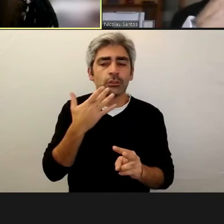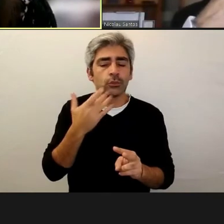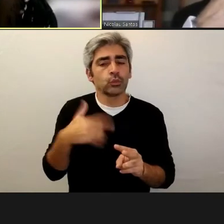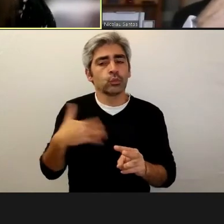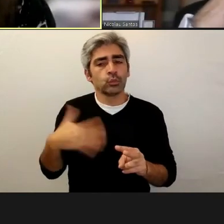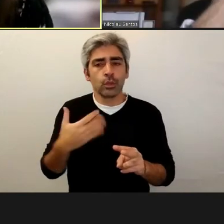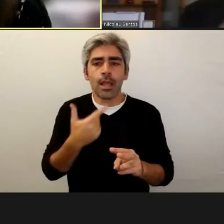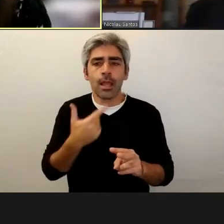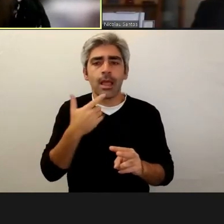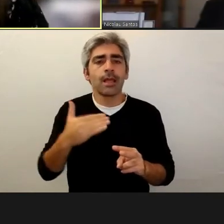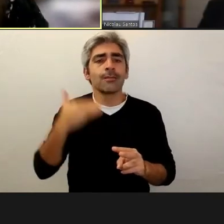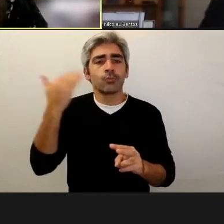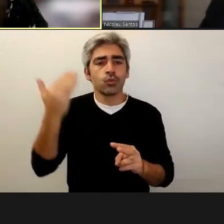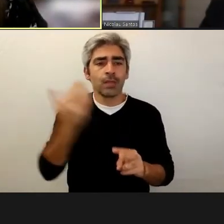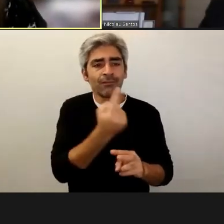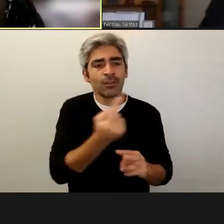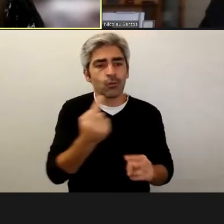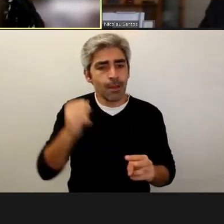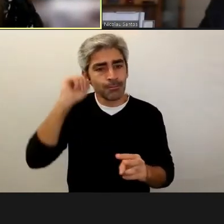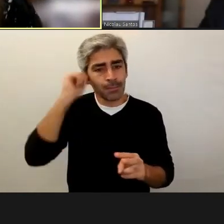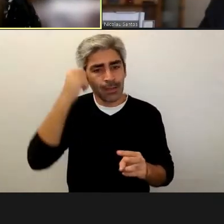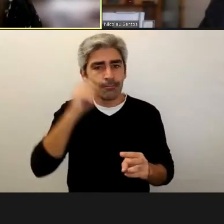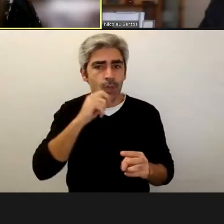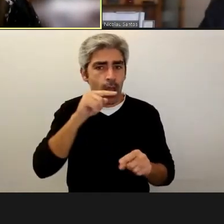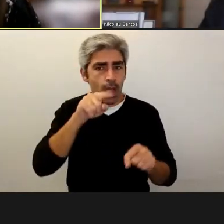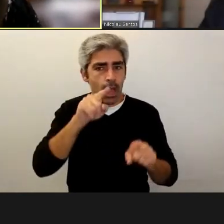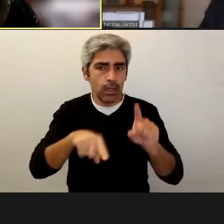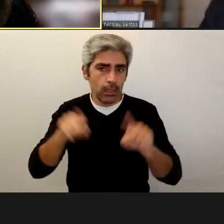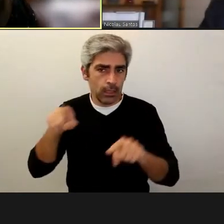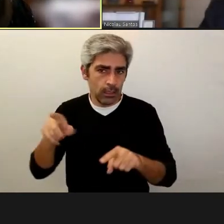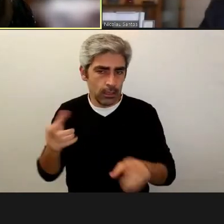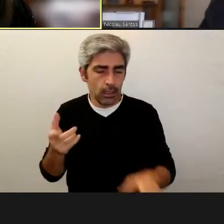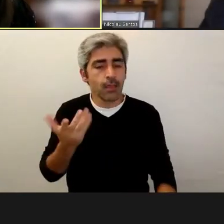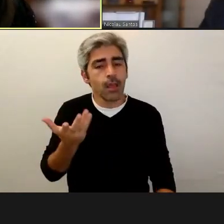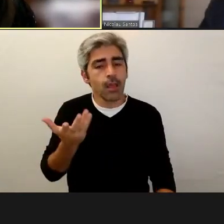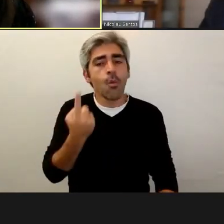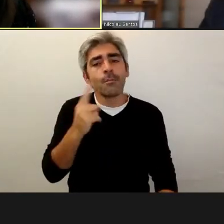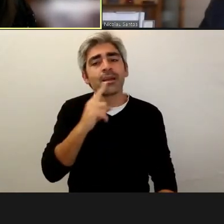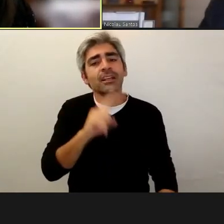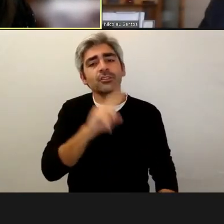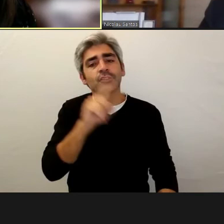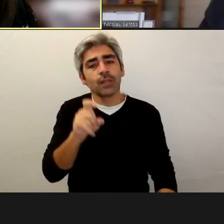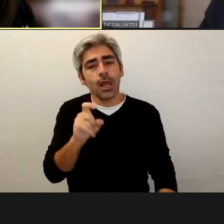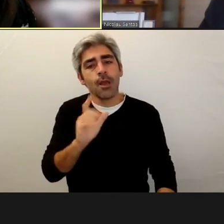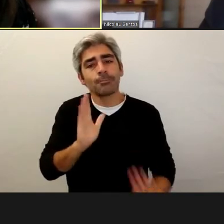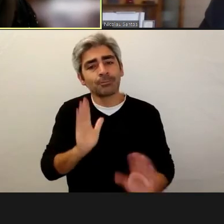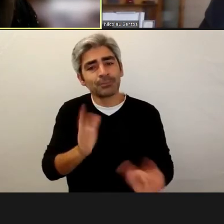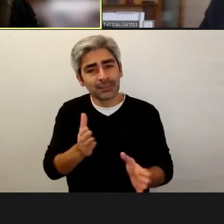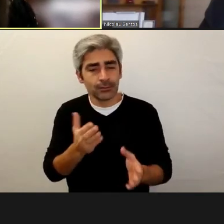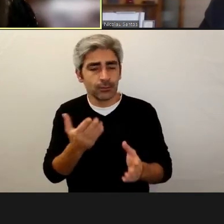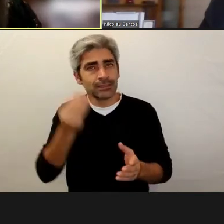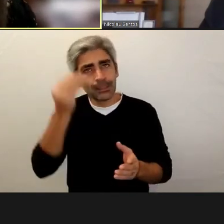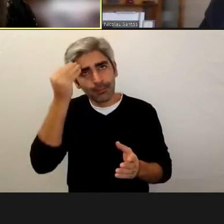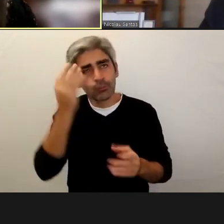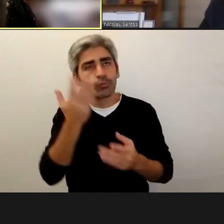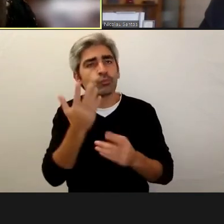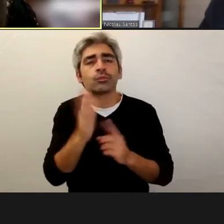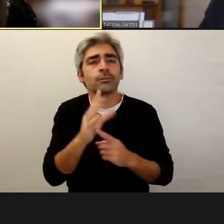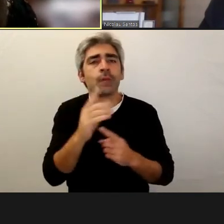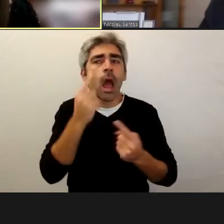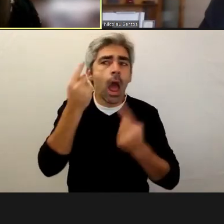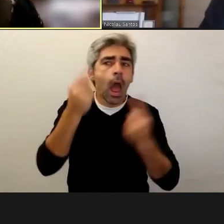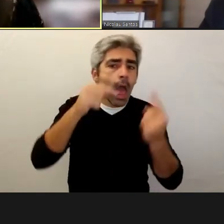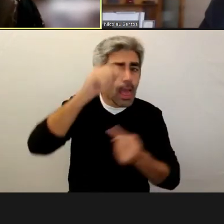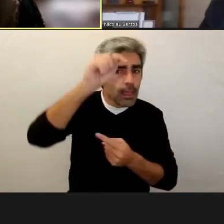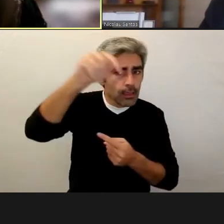ponto de vista individual. E uma questão que se tem colocado aqui é saber se alguém por alguma razão